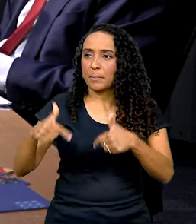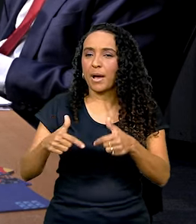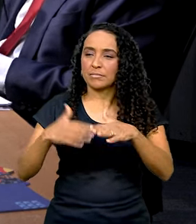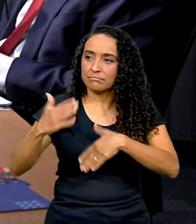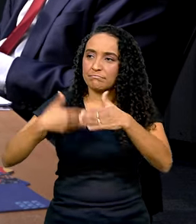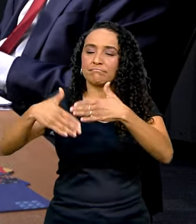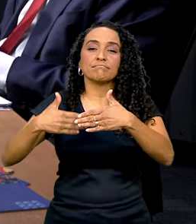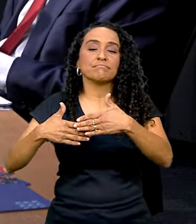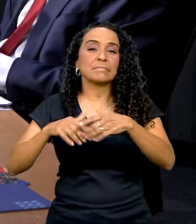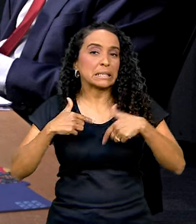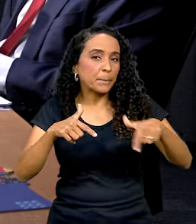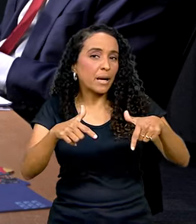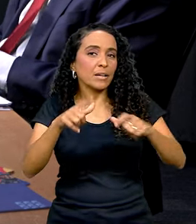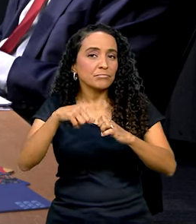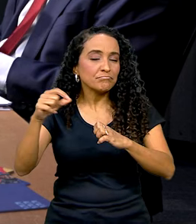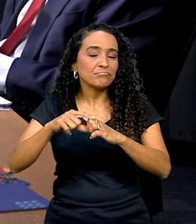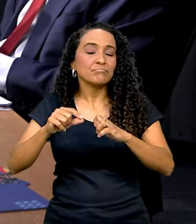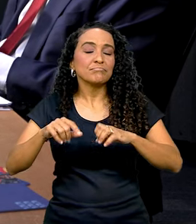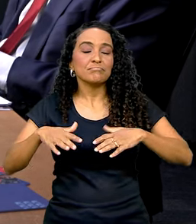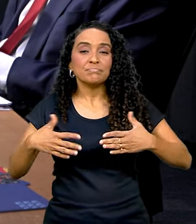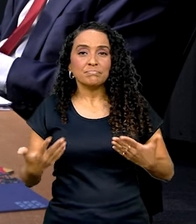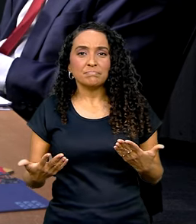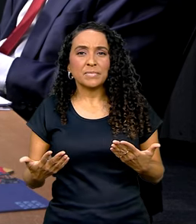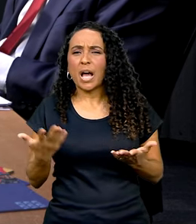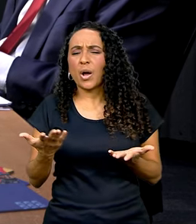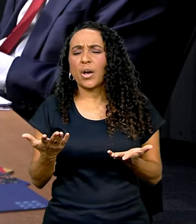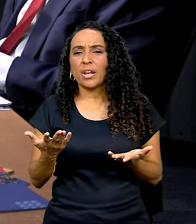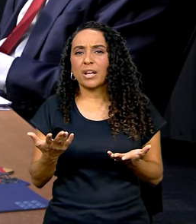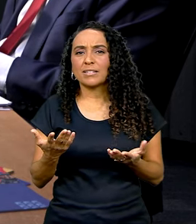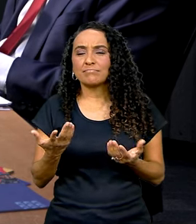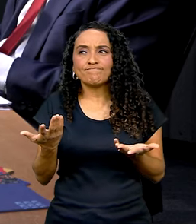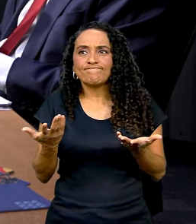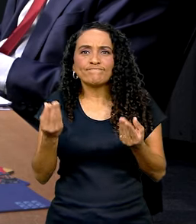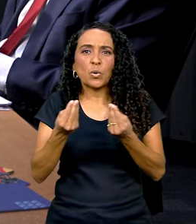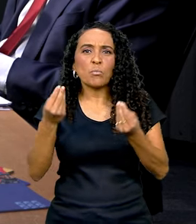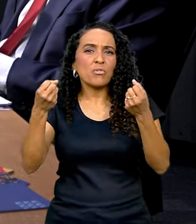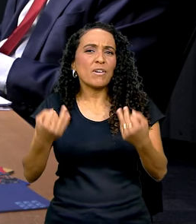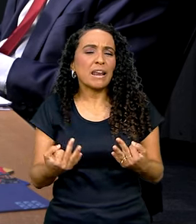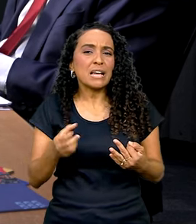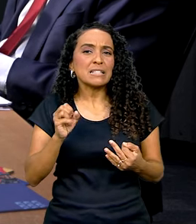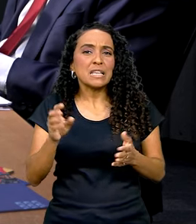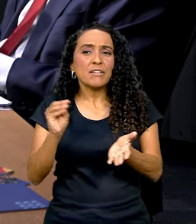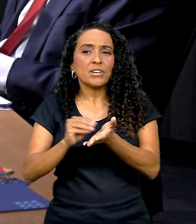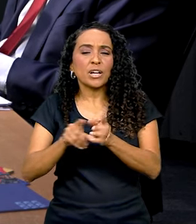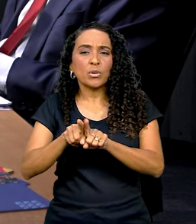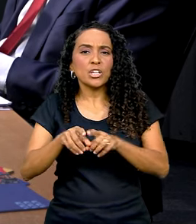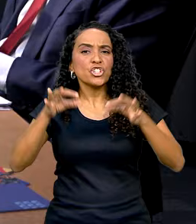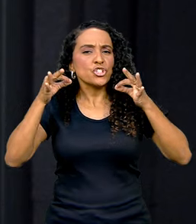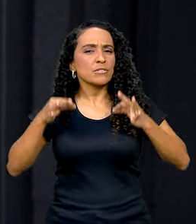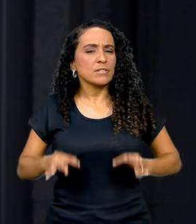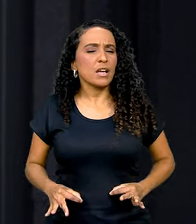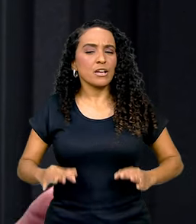boas emprego crescimento desenvolvimento empreendedores eh Agora não dá para falar disso sem falar